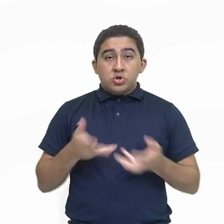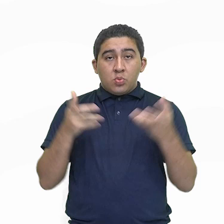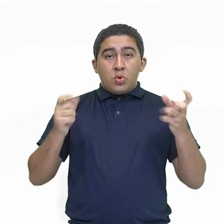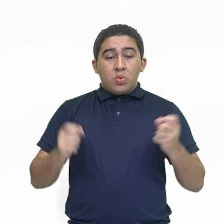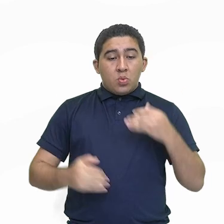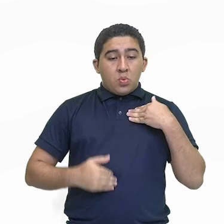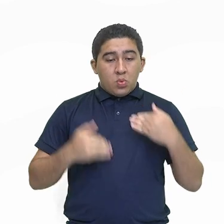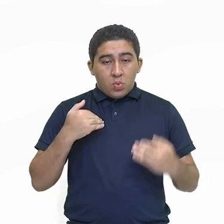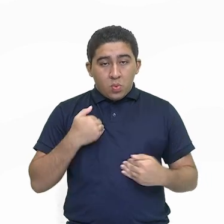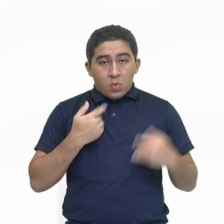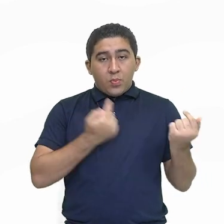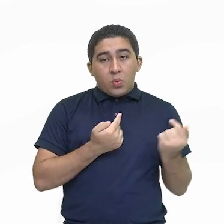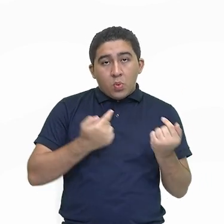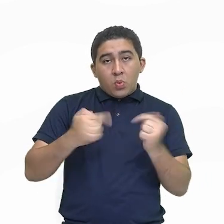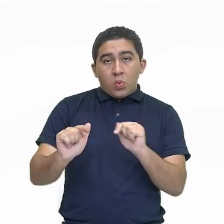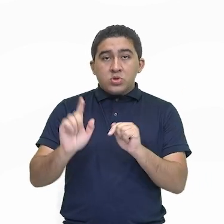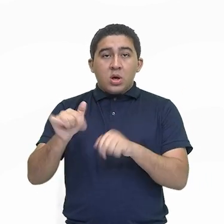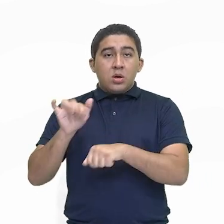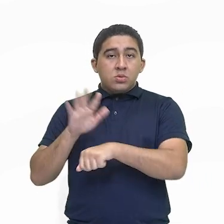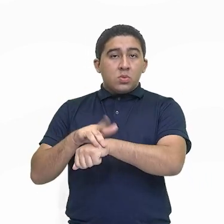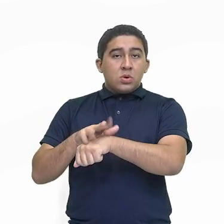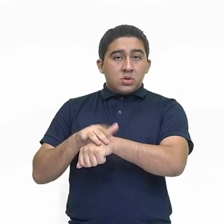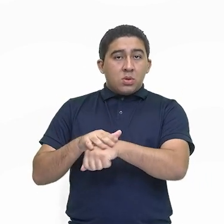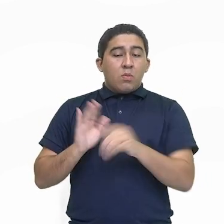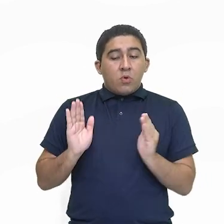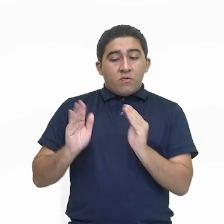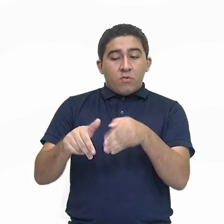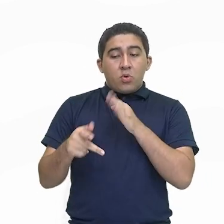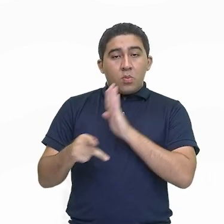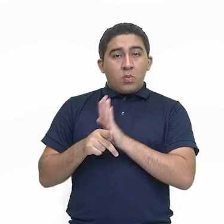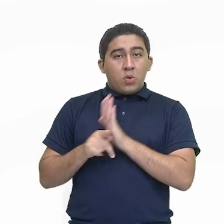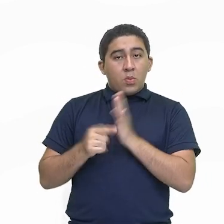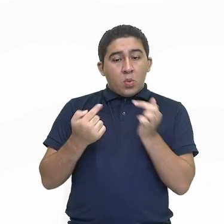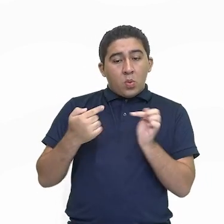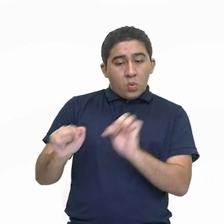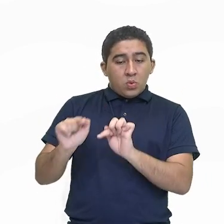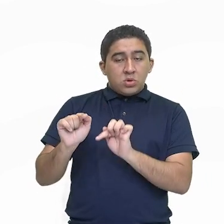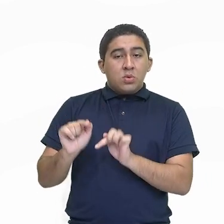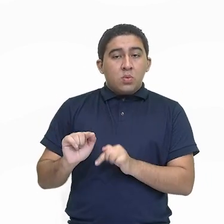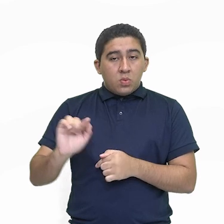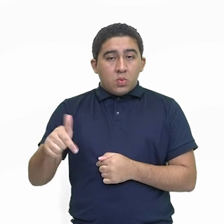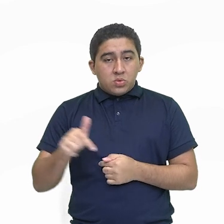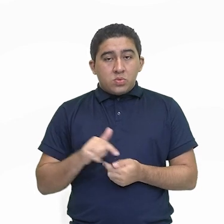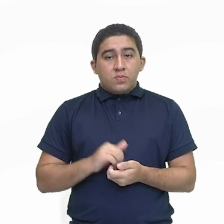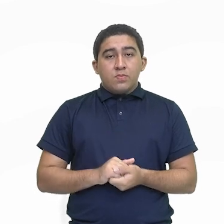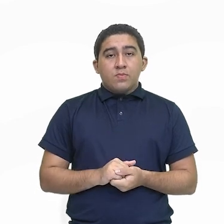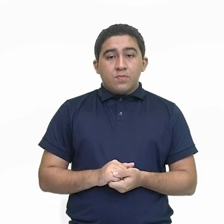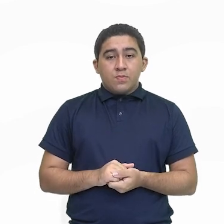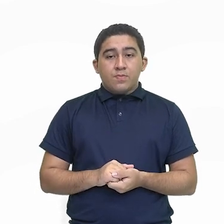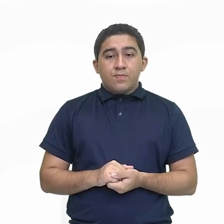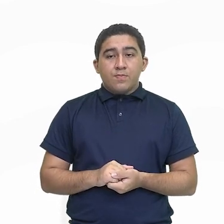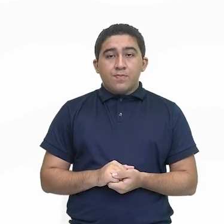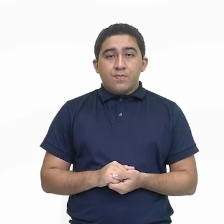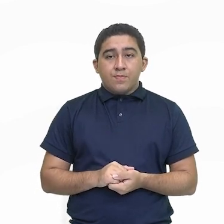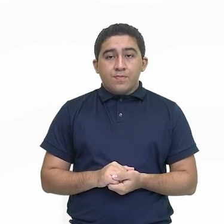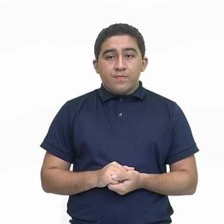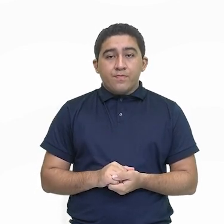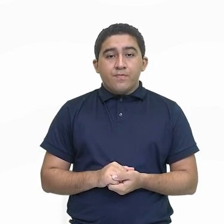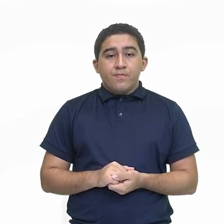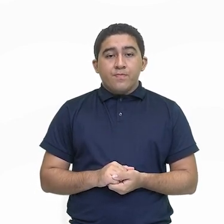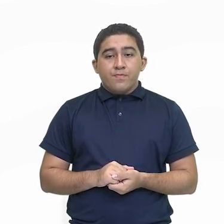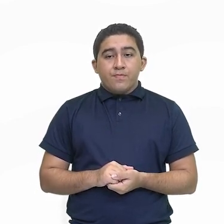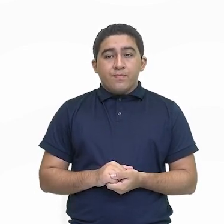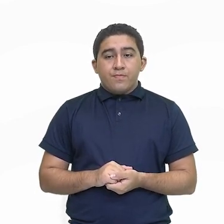resposta imunológica específica contra o antígeno, contra o micro-organismo